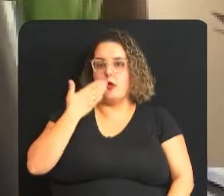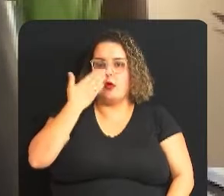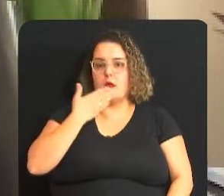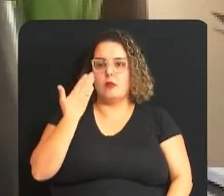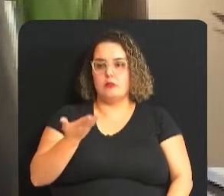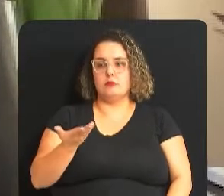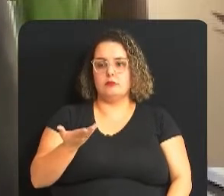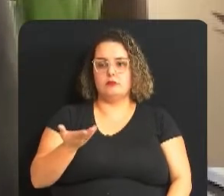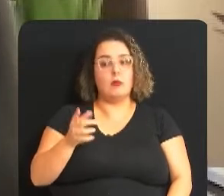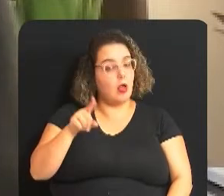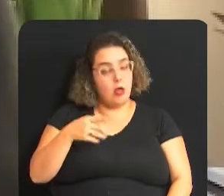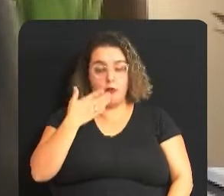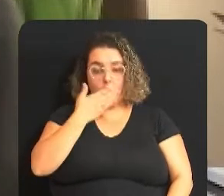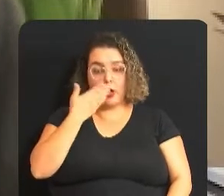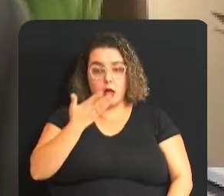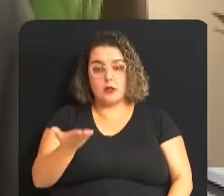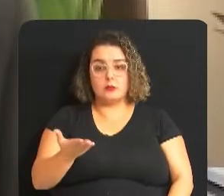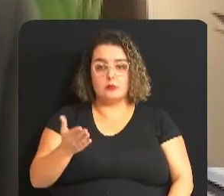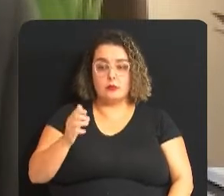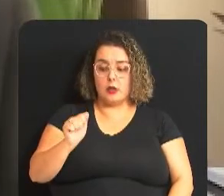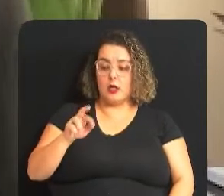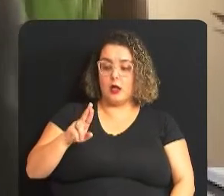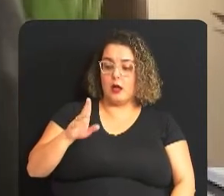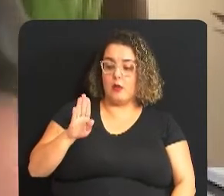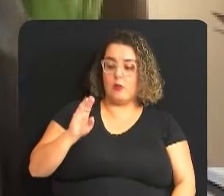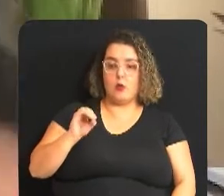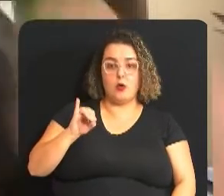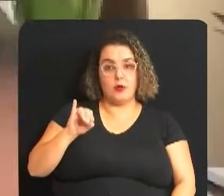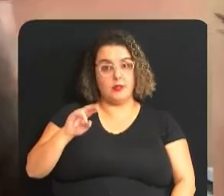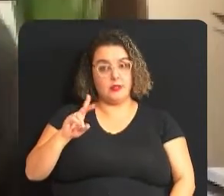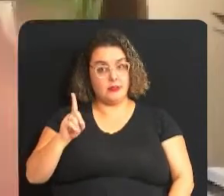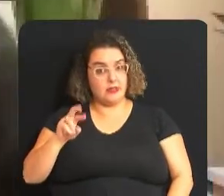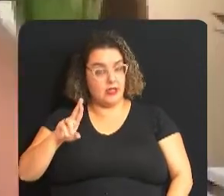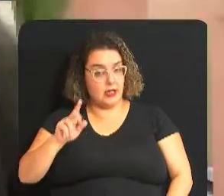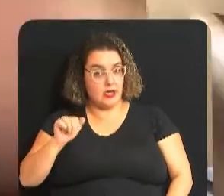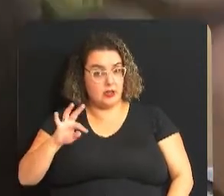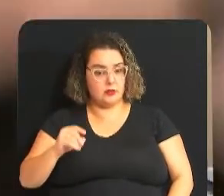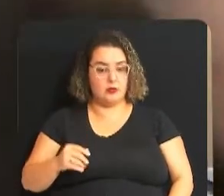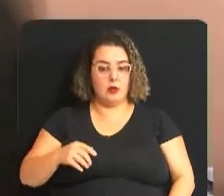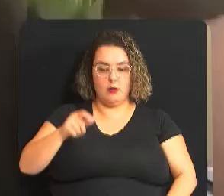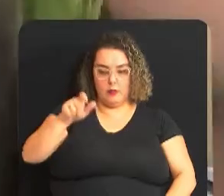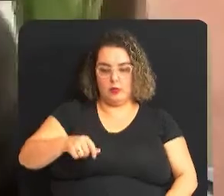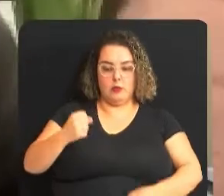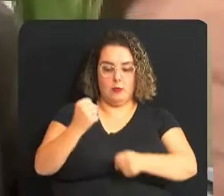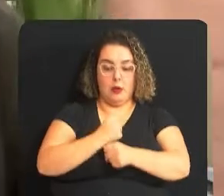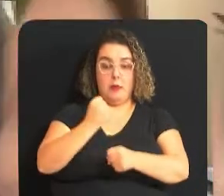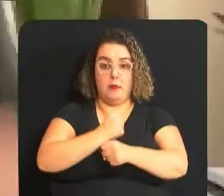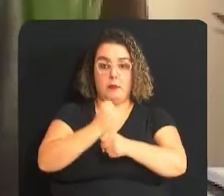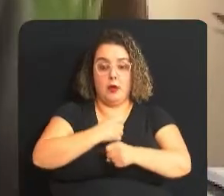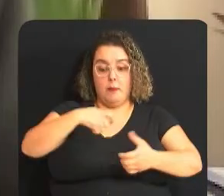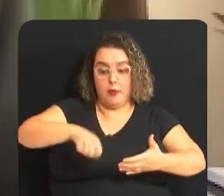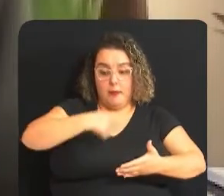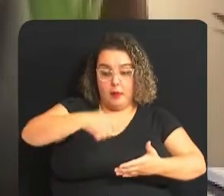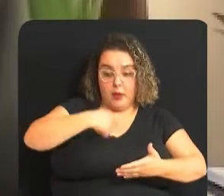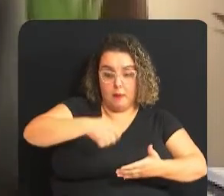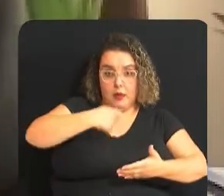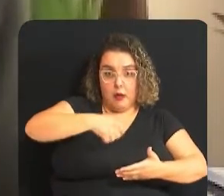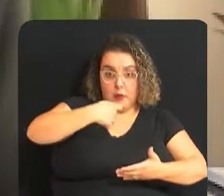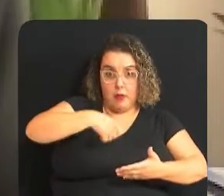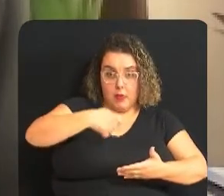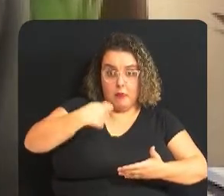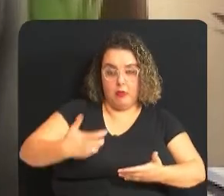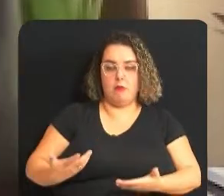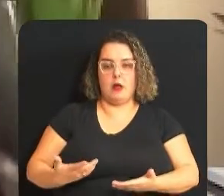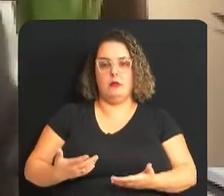um açúcar chamado de carboidrato. Então, o indivíduo que trabalha como pedreiro, ele vai comer muito carboidrato. O indivíduo que trabalha o dia inteiro